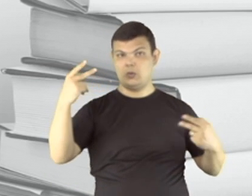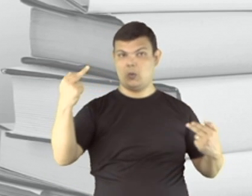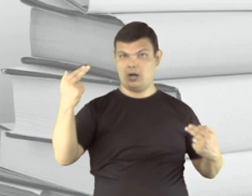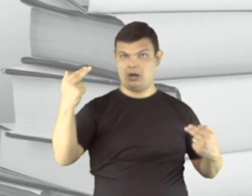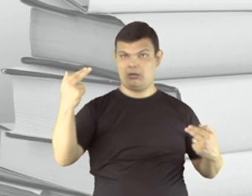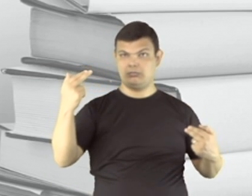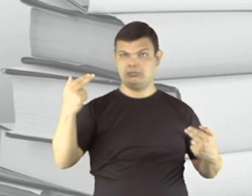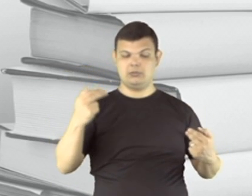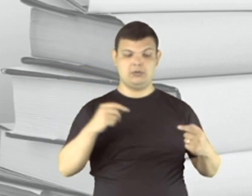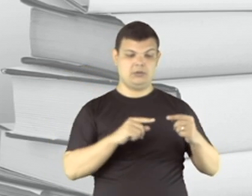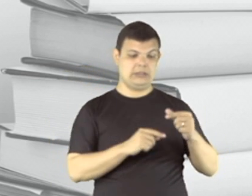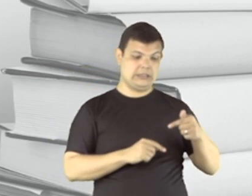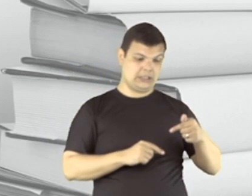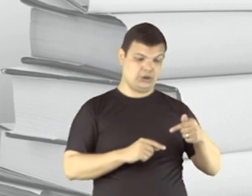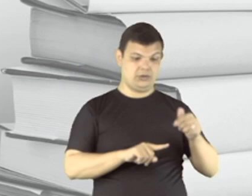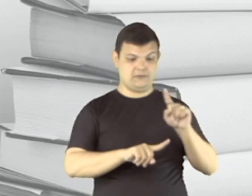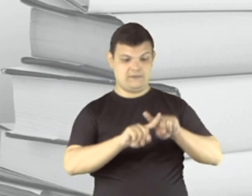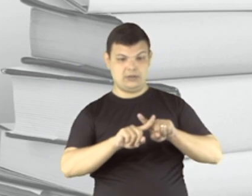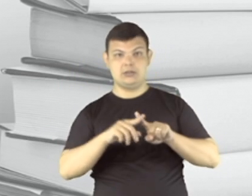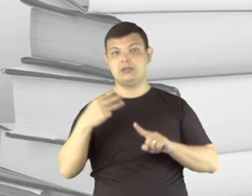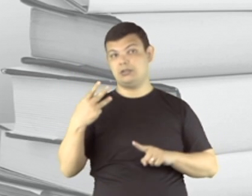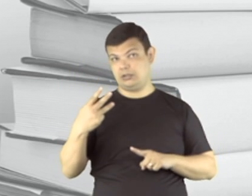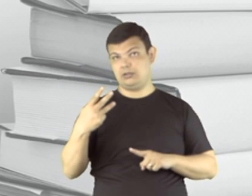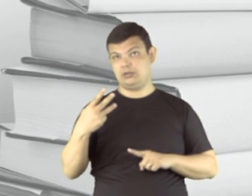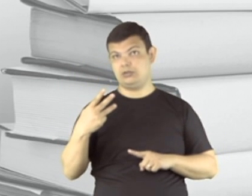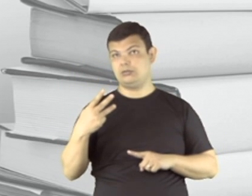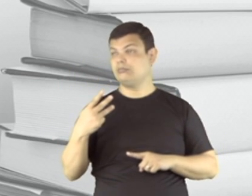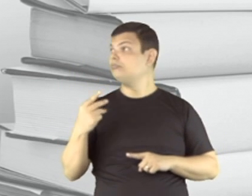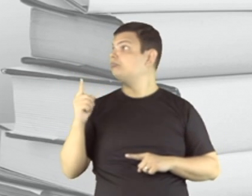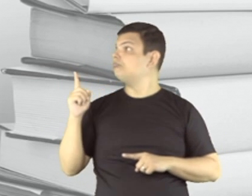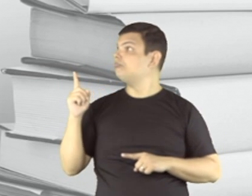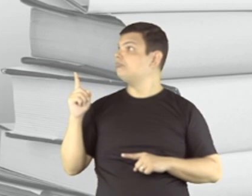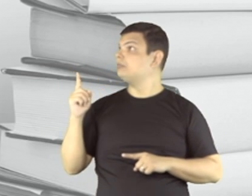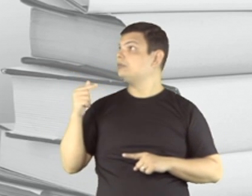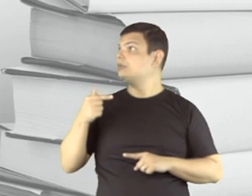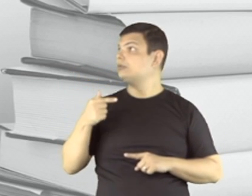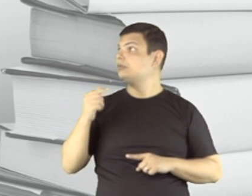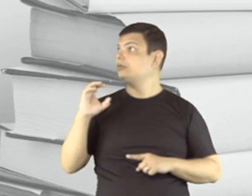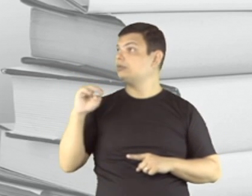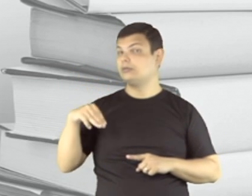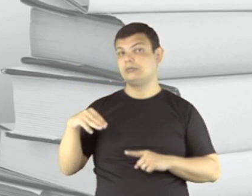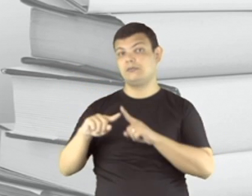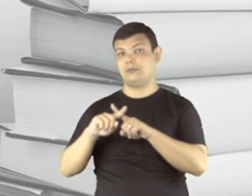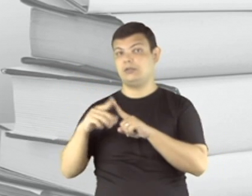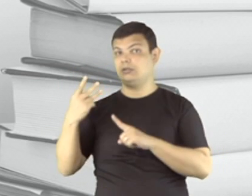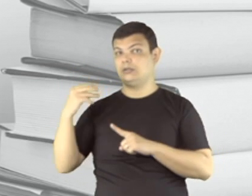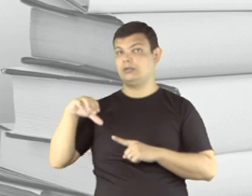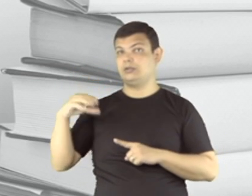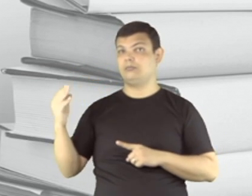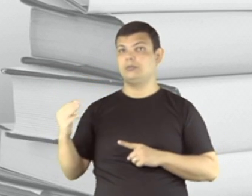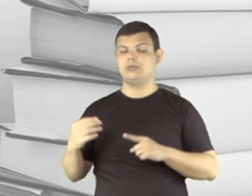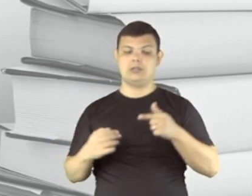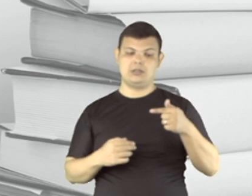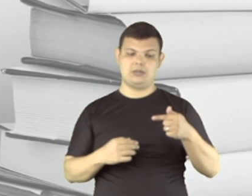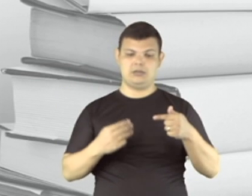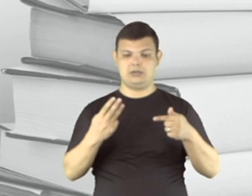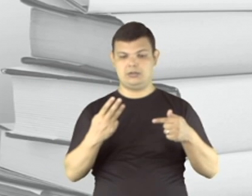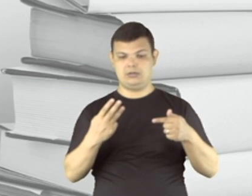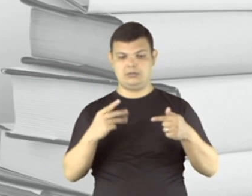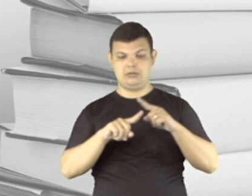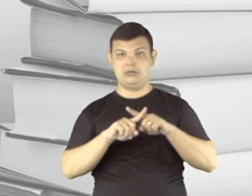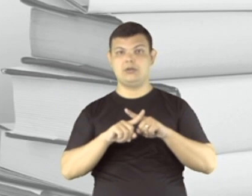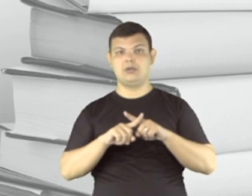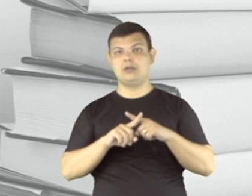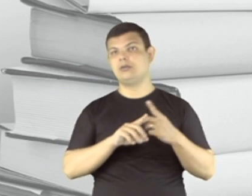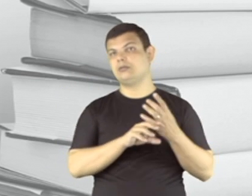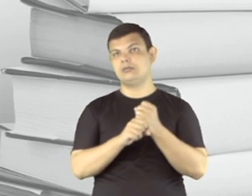a base vezes a altura. 7 centímetros vezes 3 centímetros. 3 vezes 7, ou 7 vezes